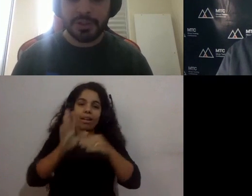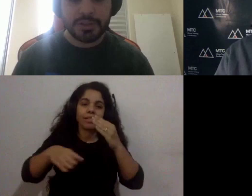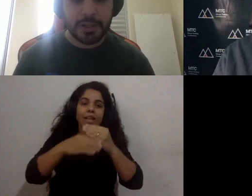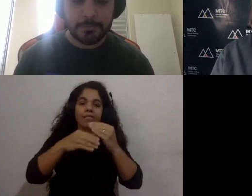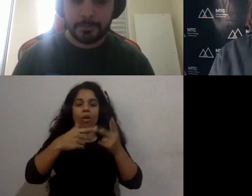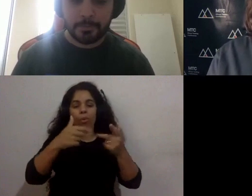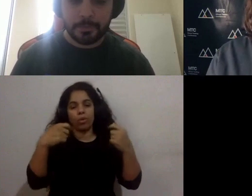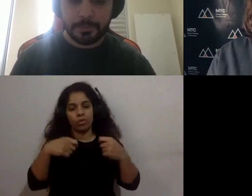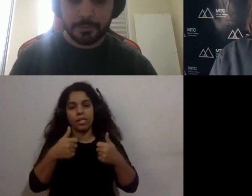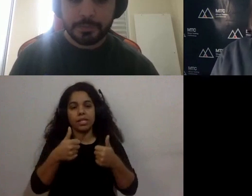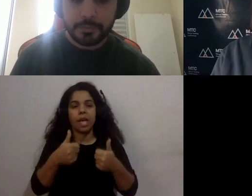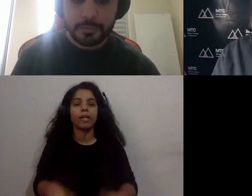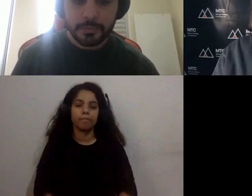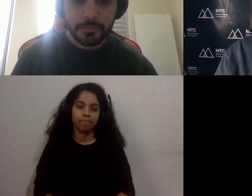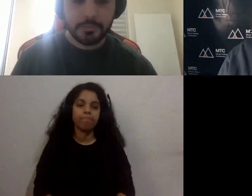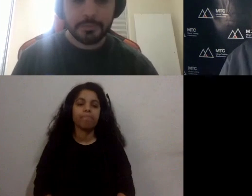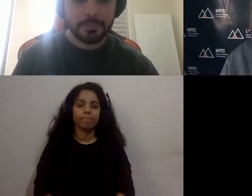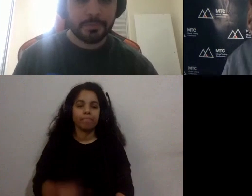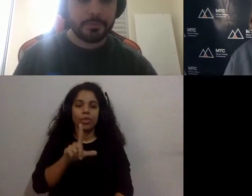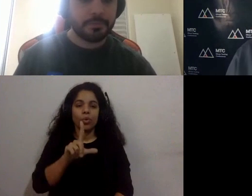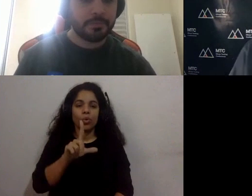for necessária. Muito bom.